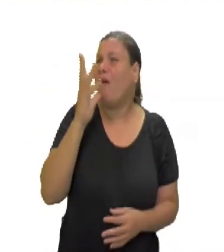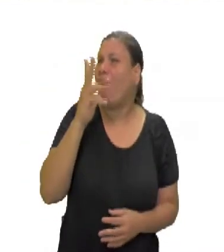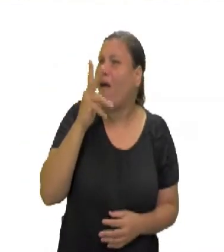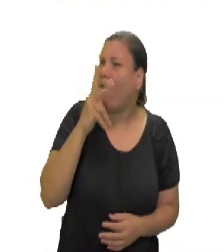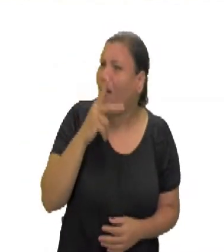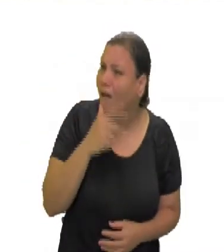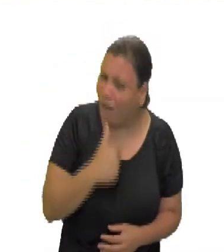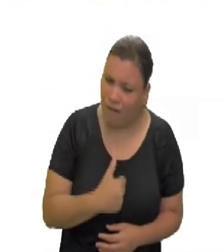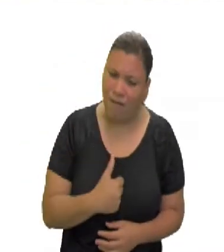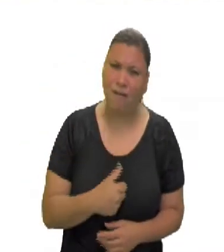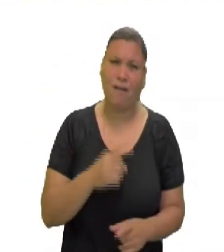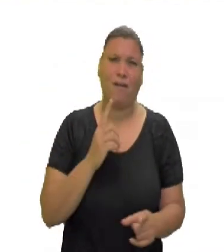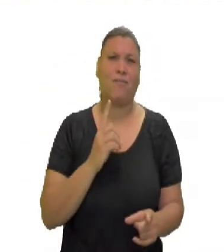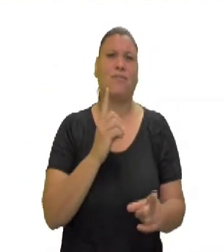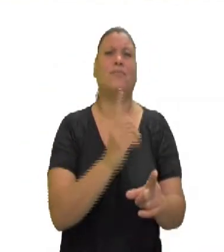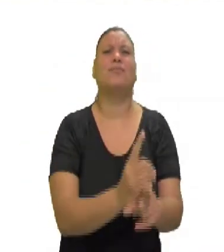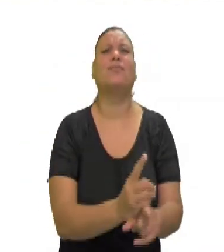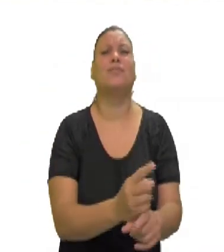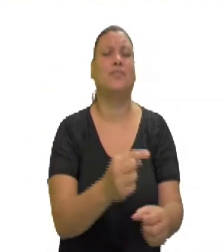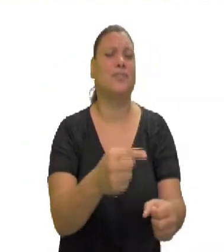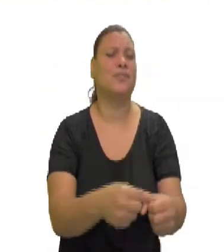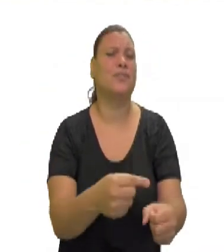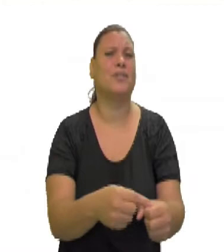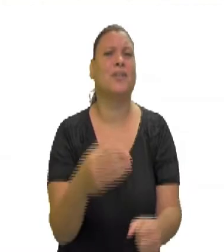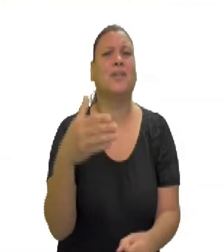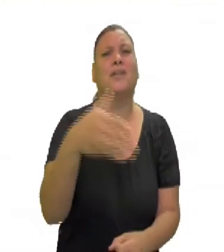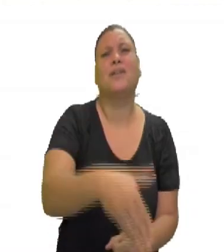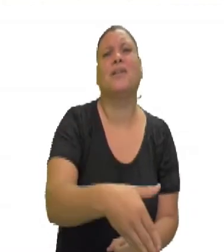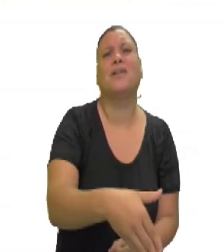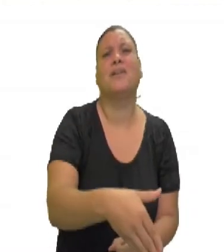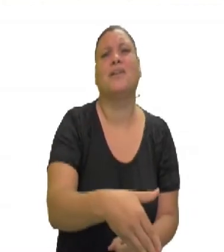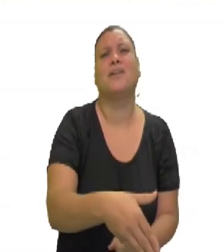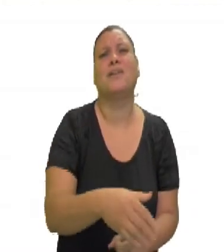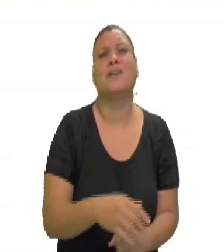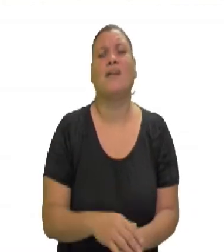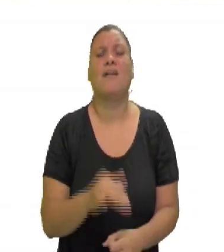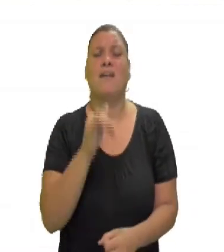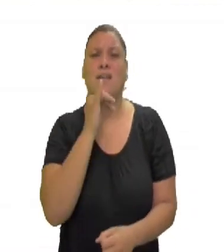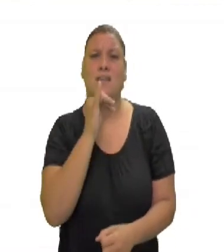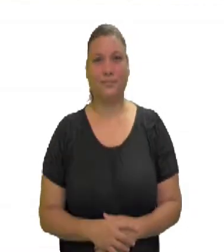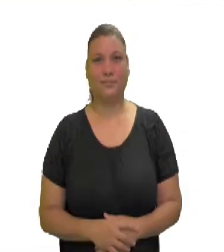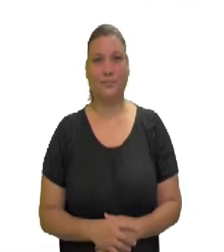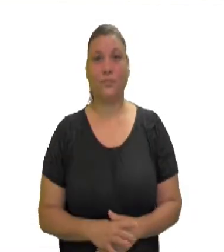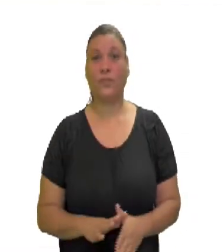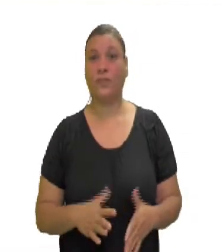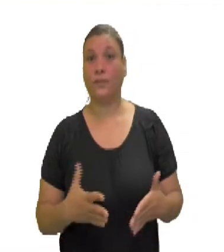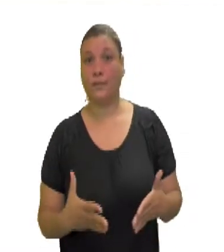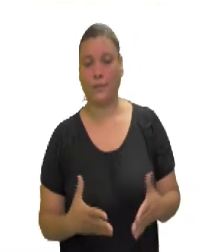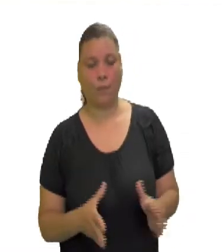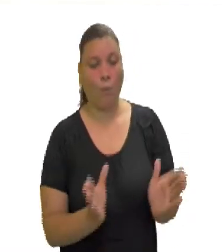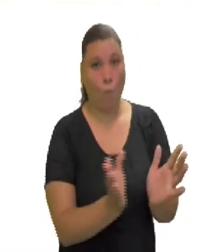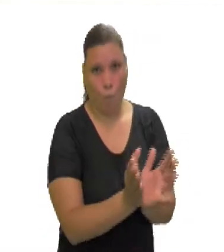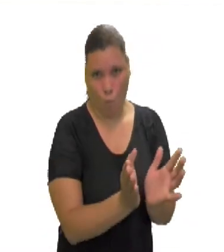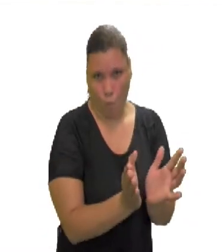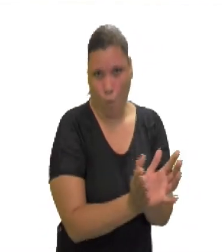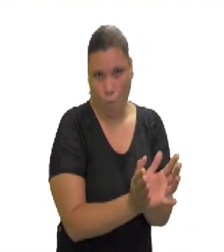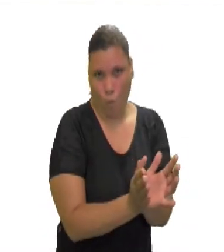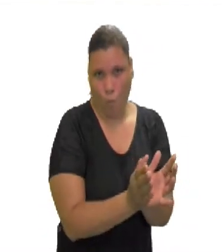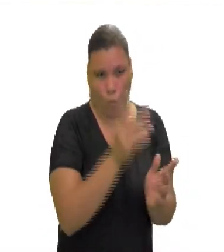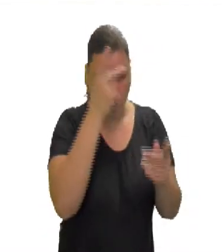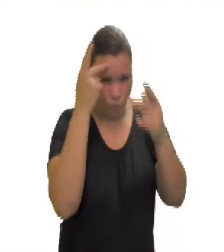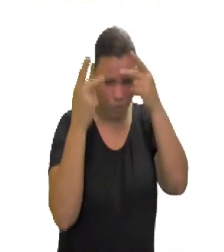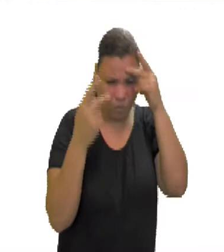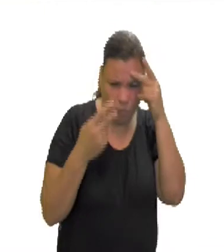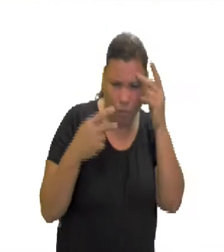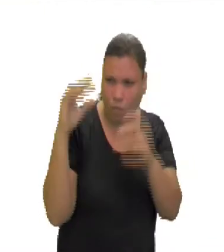chegar, por exemplo, do Espírito Santo, que é no litoral, até Minas Gerais. Os bandeirantes descobriram então